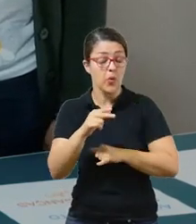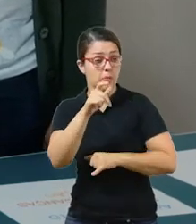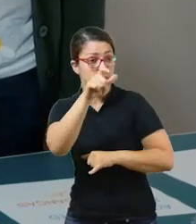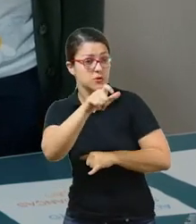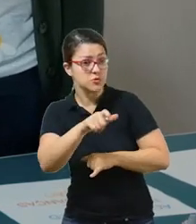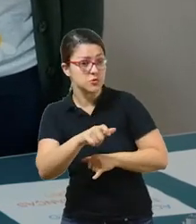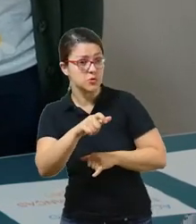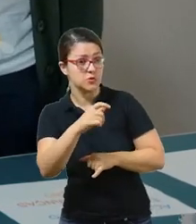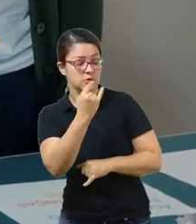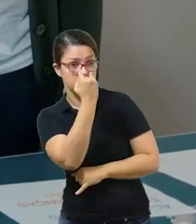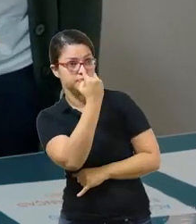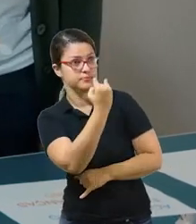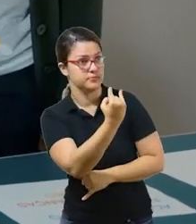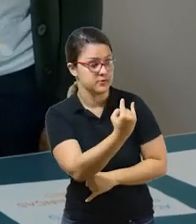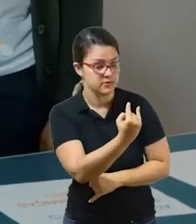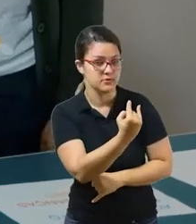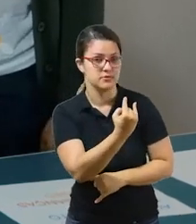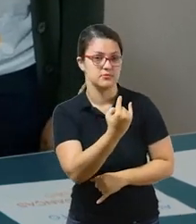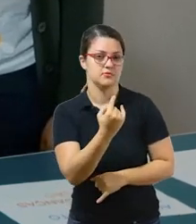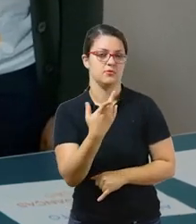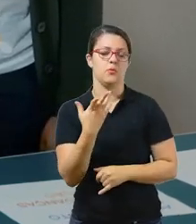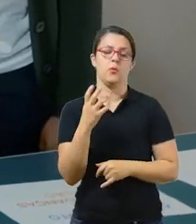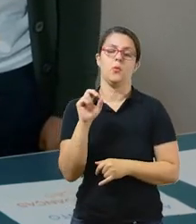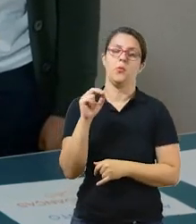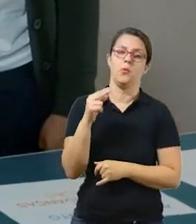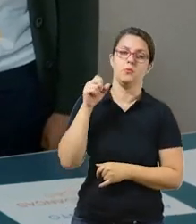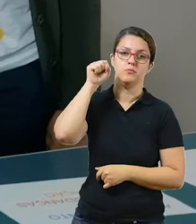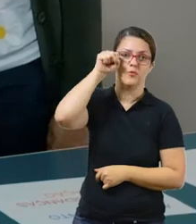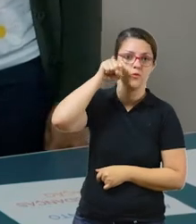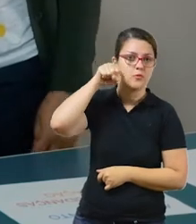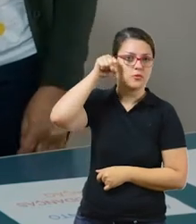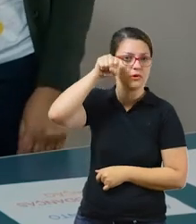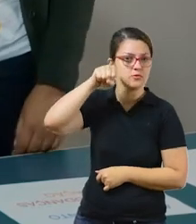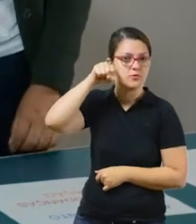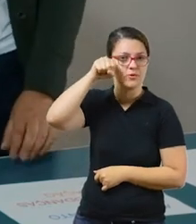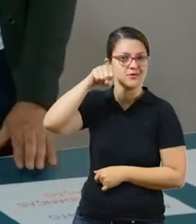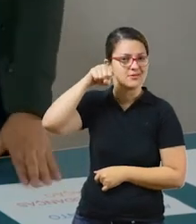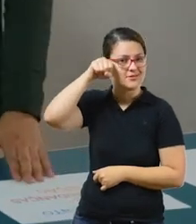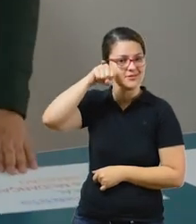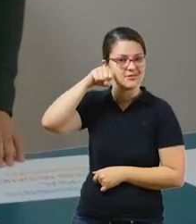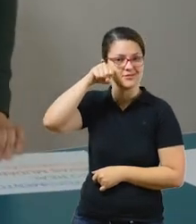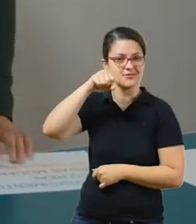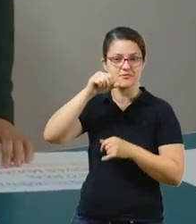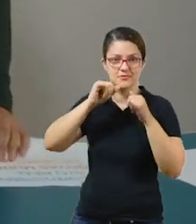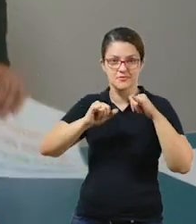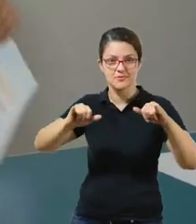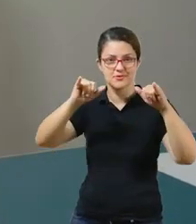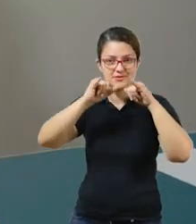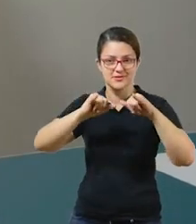chama a atenção. Os atores viraram notícia. Então, olha só.